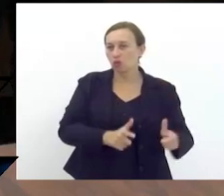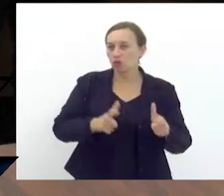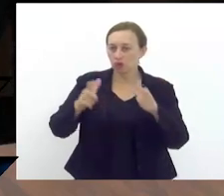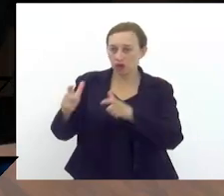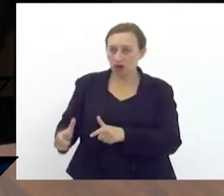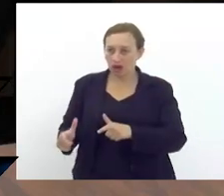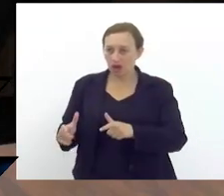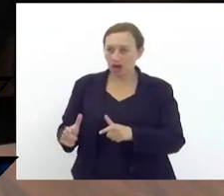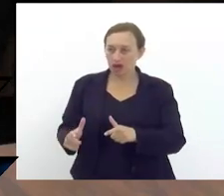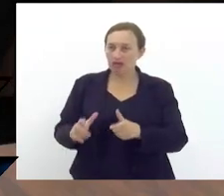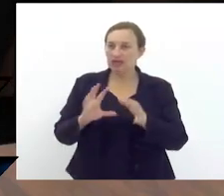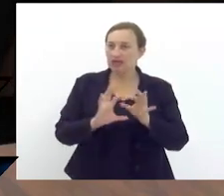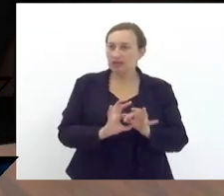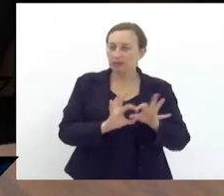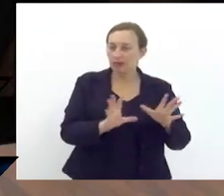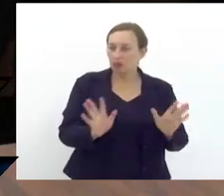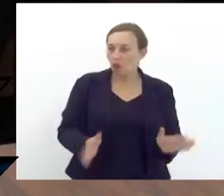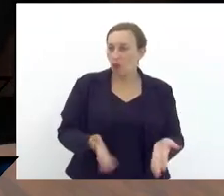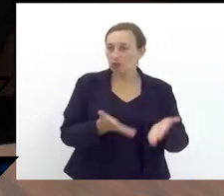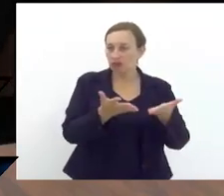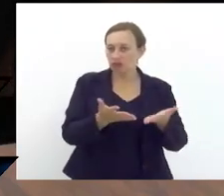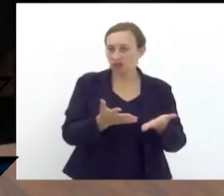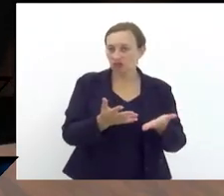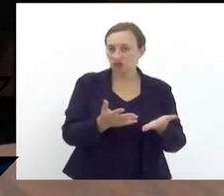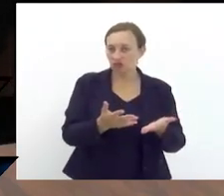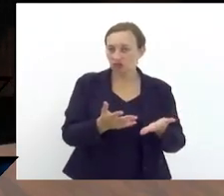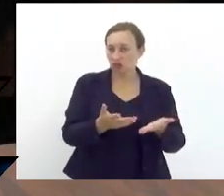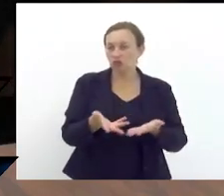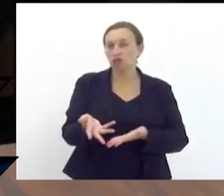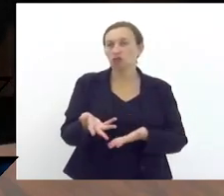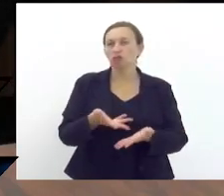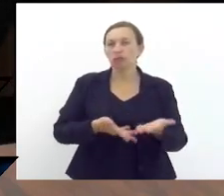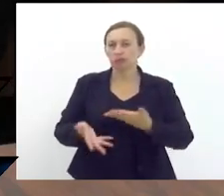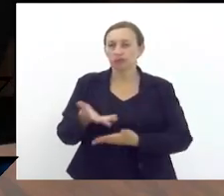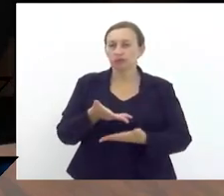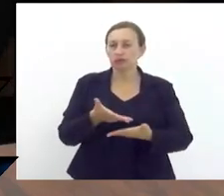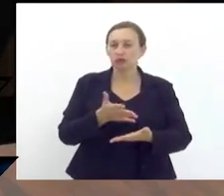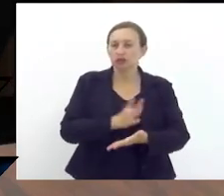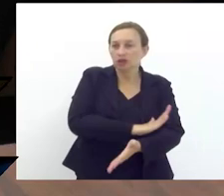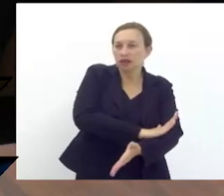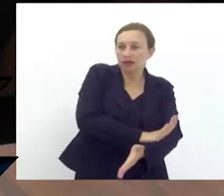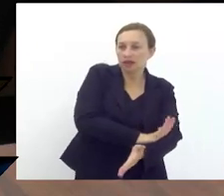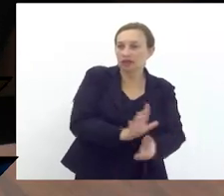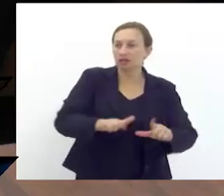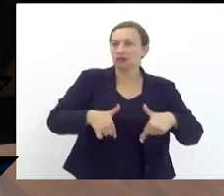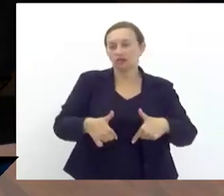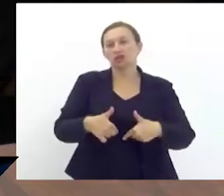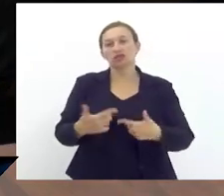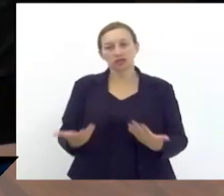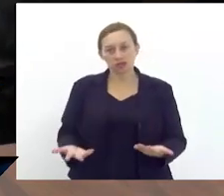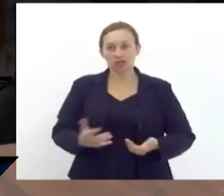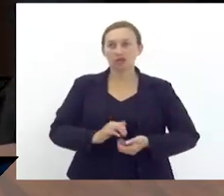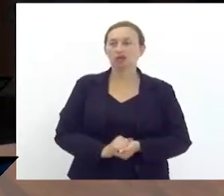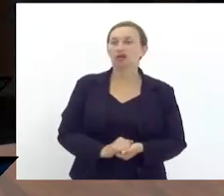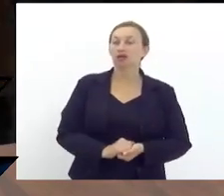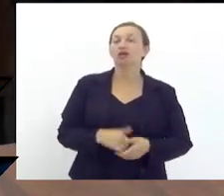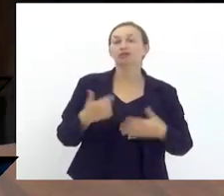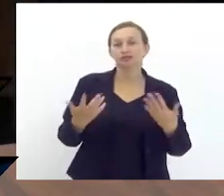permita incentive o compactue com atos racistas com atos racistas Então isso é lei